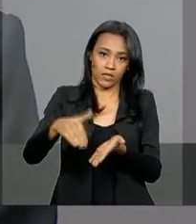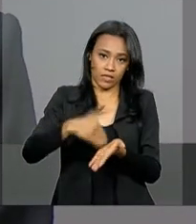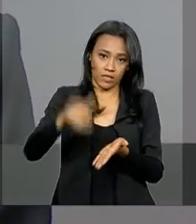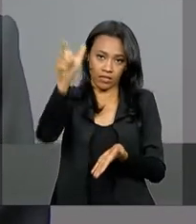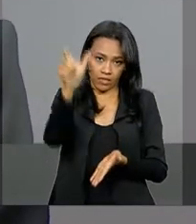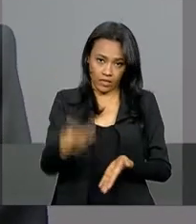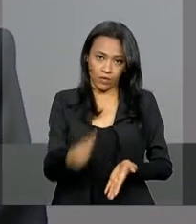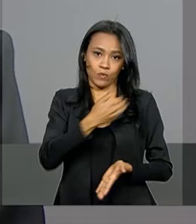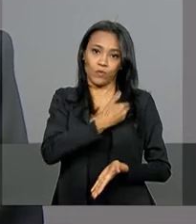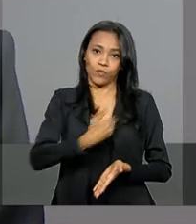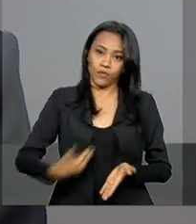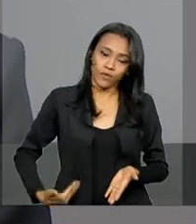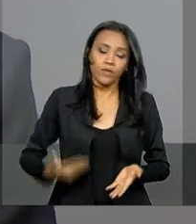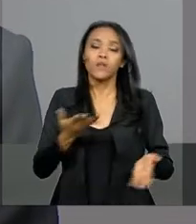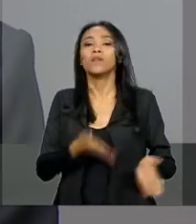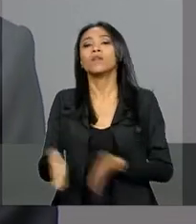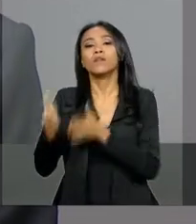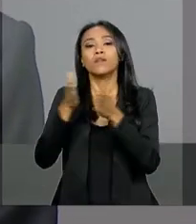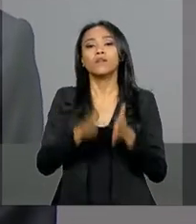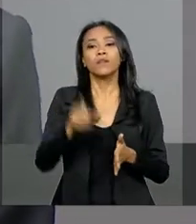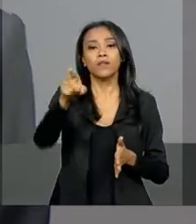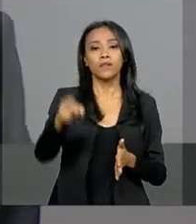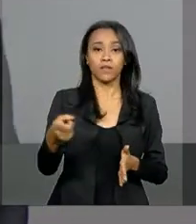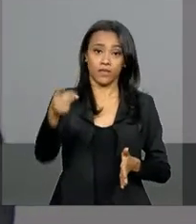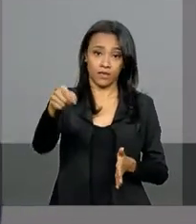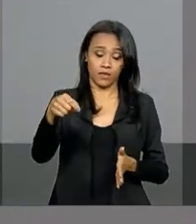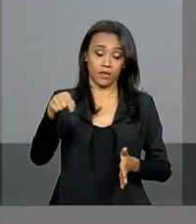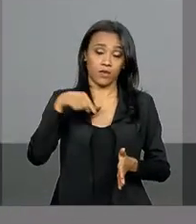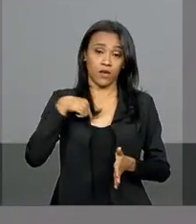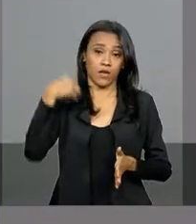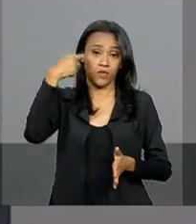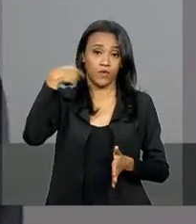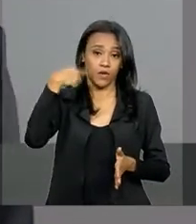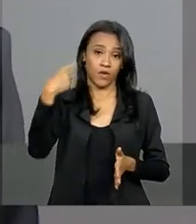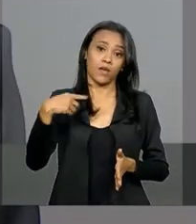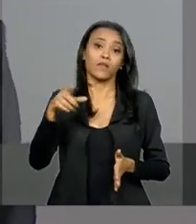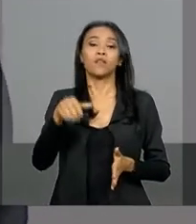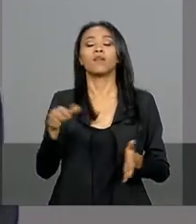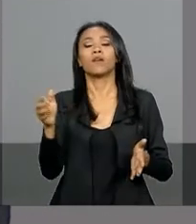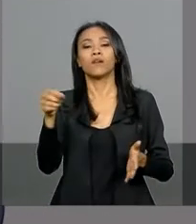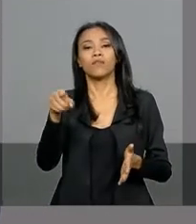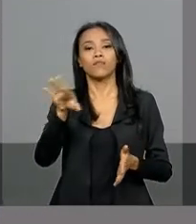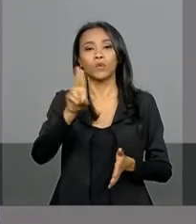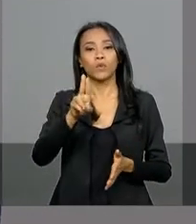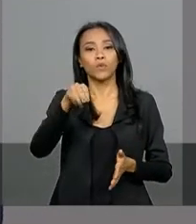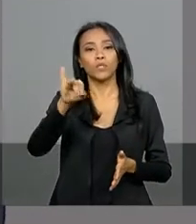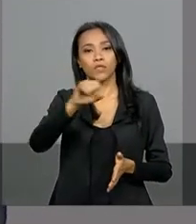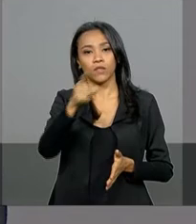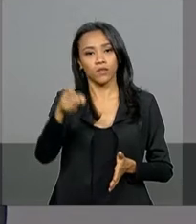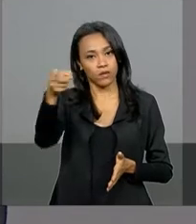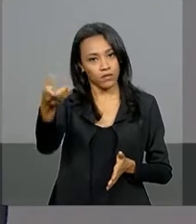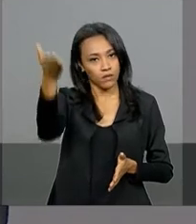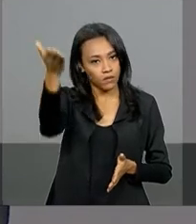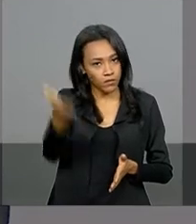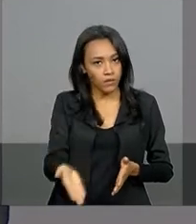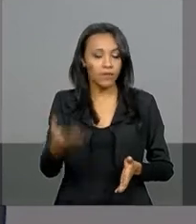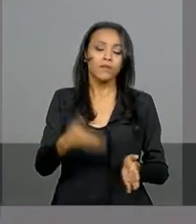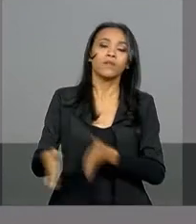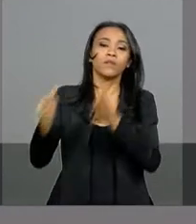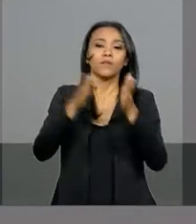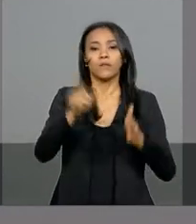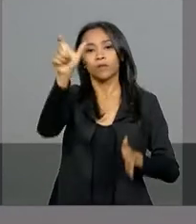querida advogado-geral da união dru a grace mendonça deputada federal laura